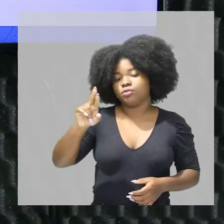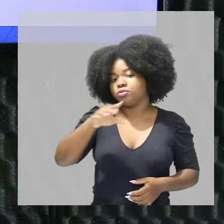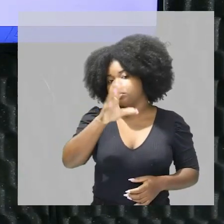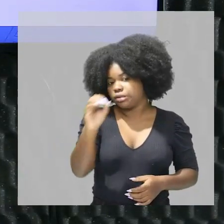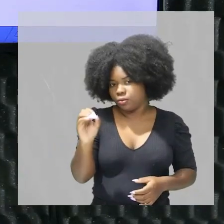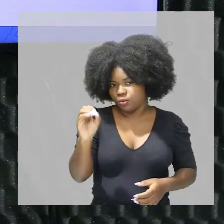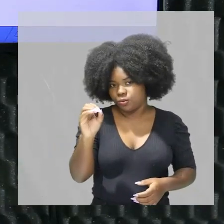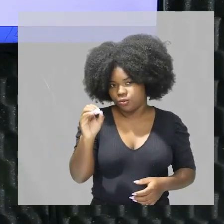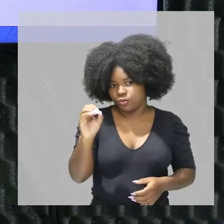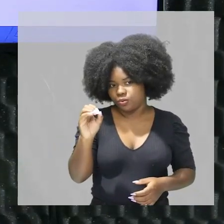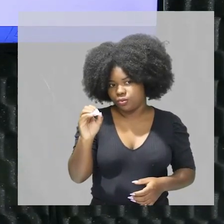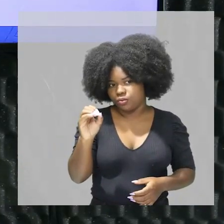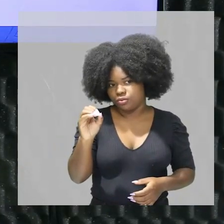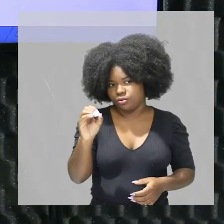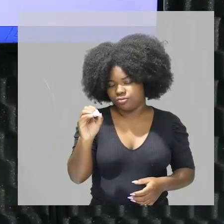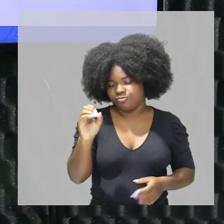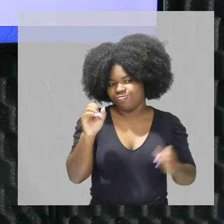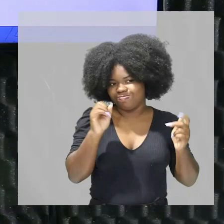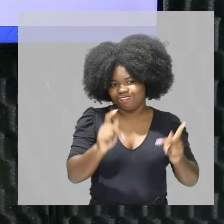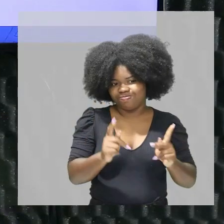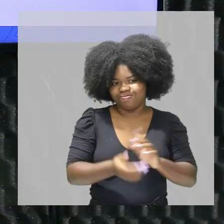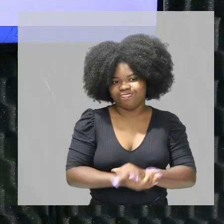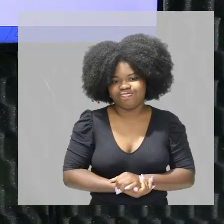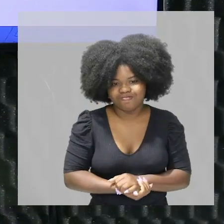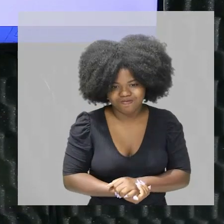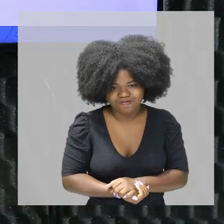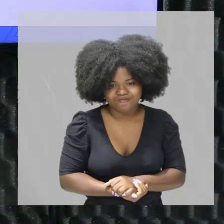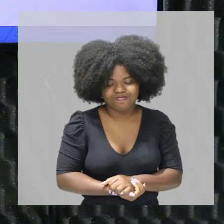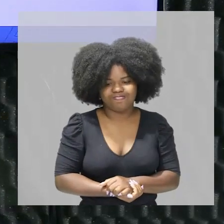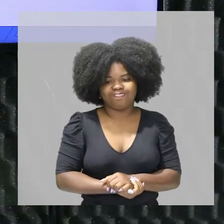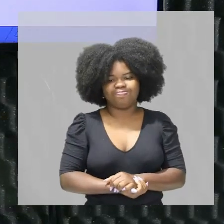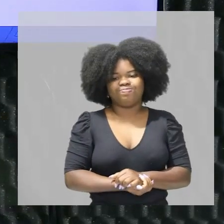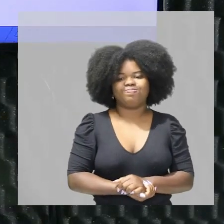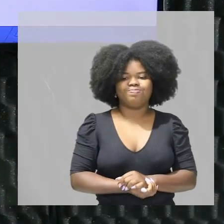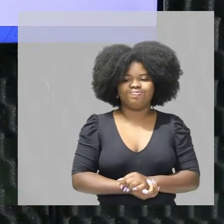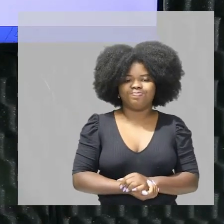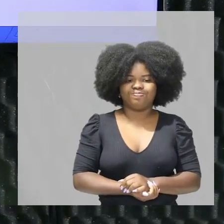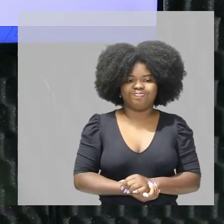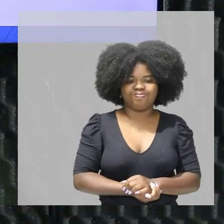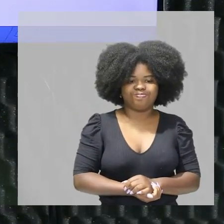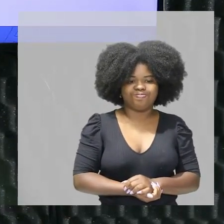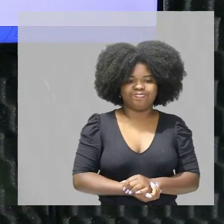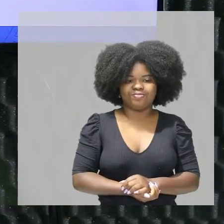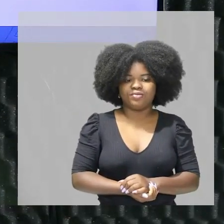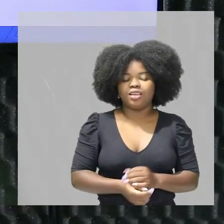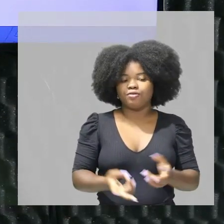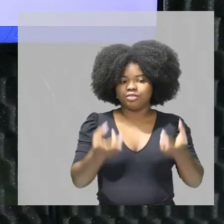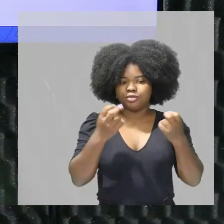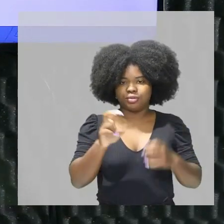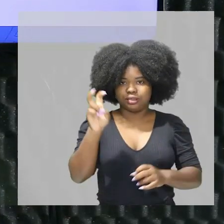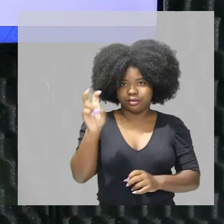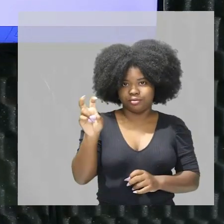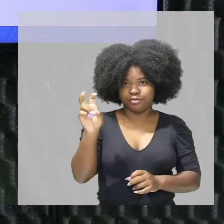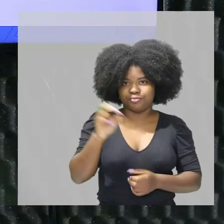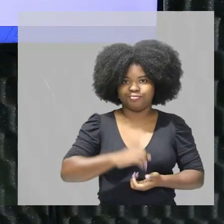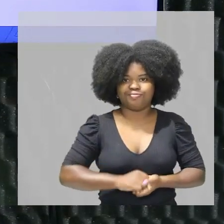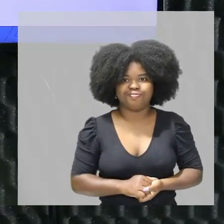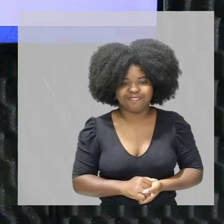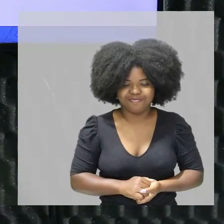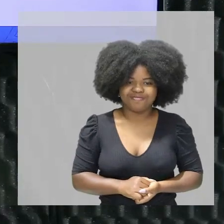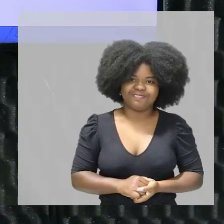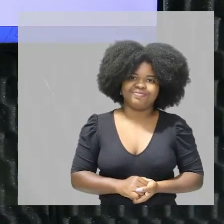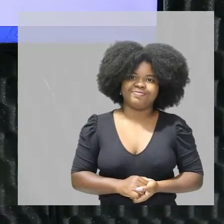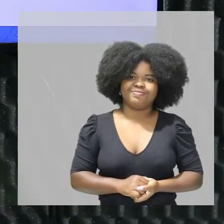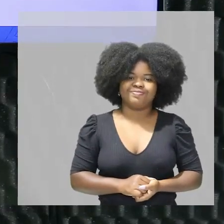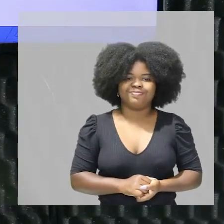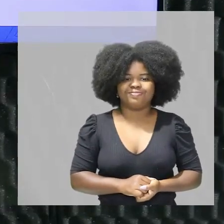indução aí você vai a prata quando eletricidade e o zinco o ferro o ouro e o cobre Também logo todos os metais conduzem